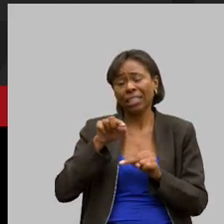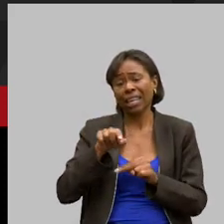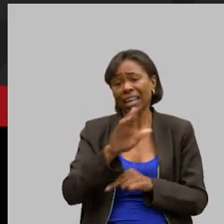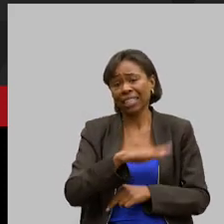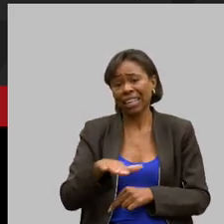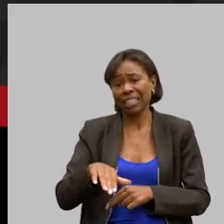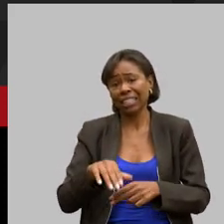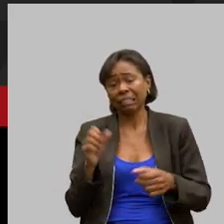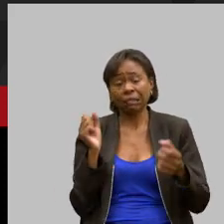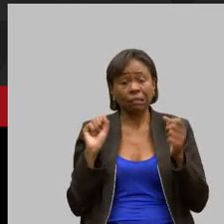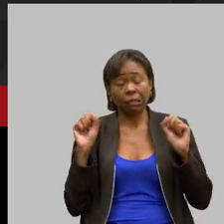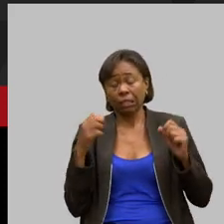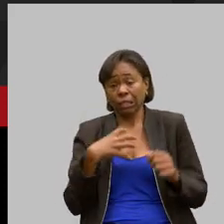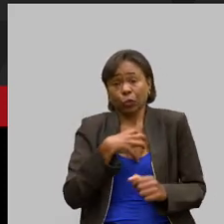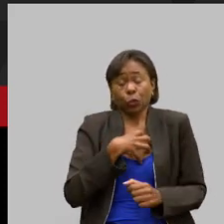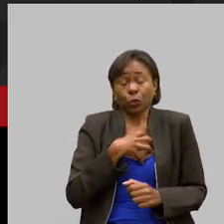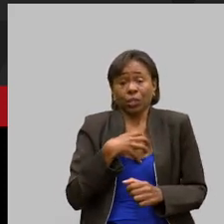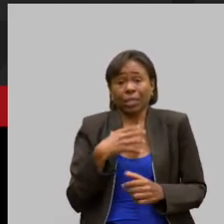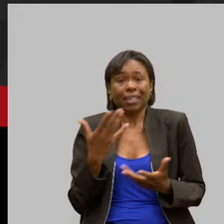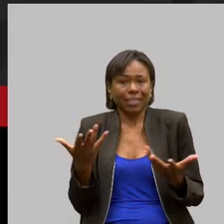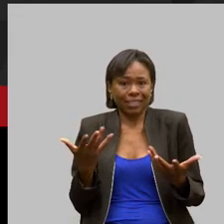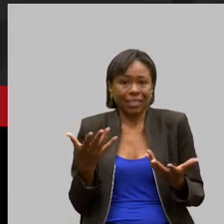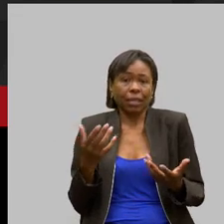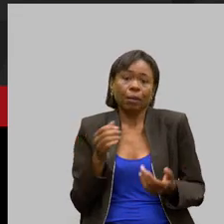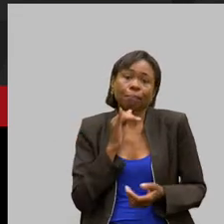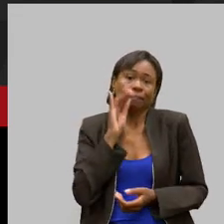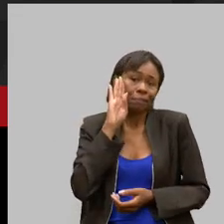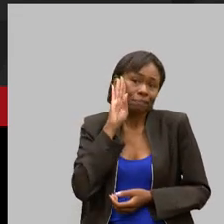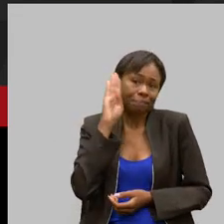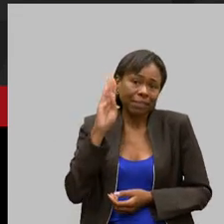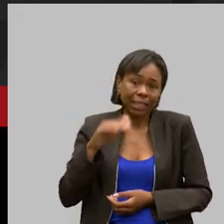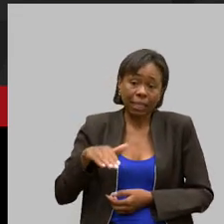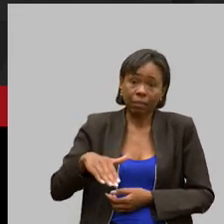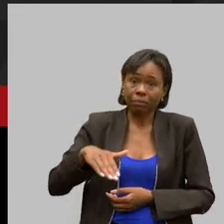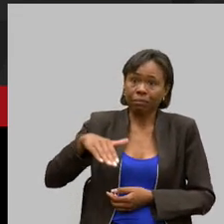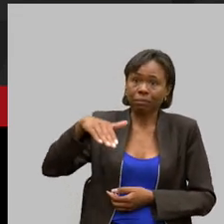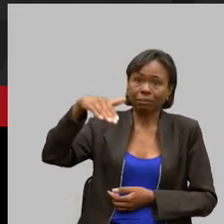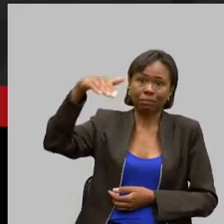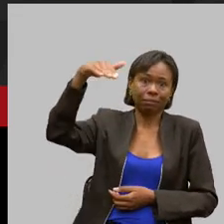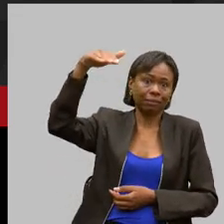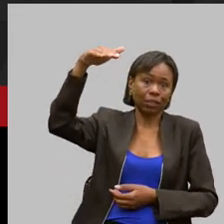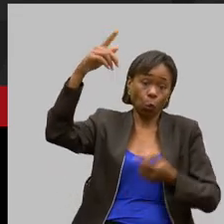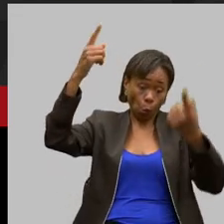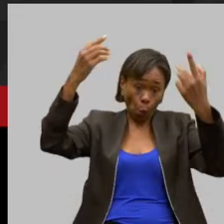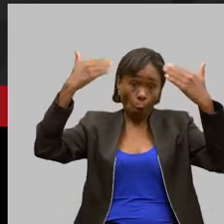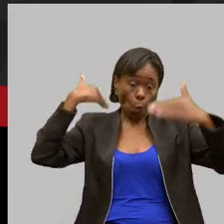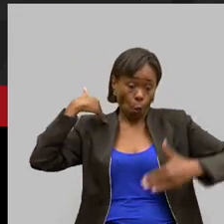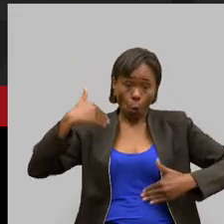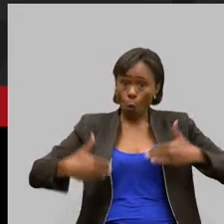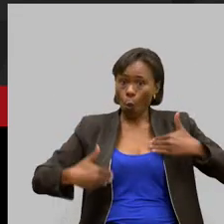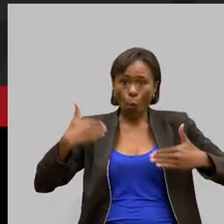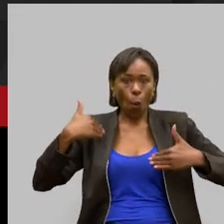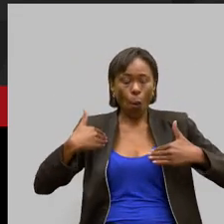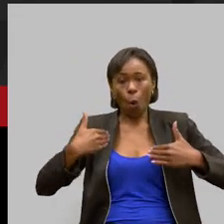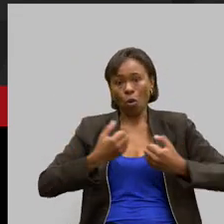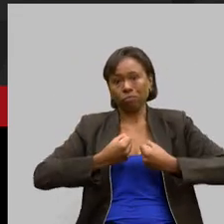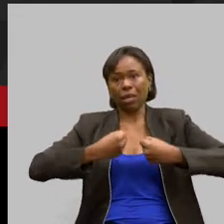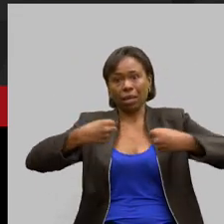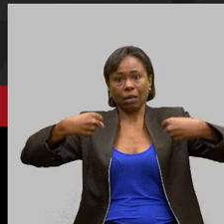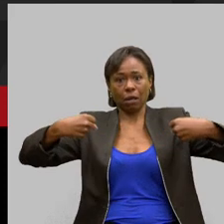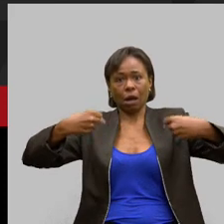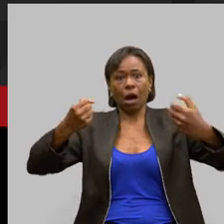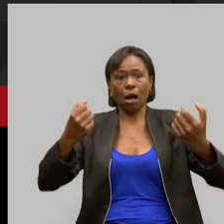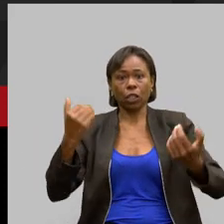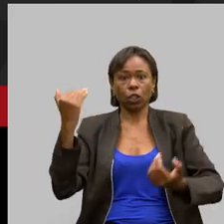esse adolescente ele vai crescendo o porte físico que você não consegue mais segurar e mobilizar isso pode causar